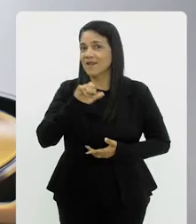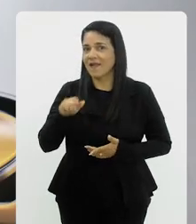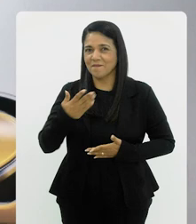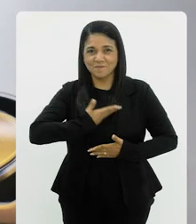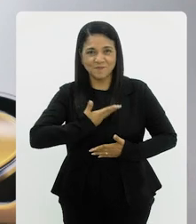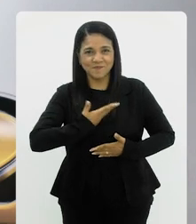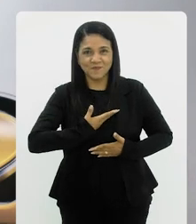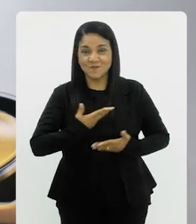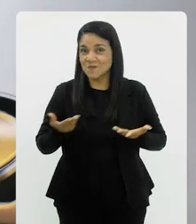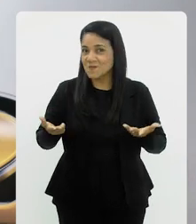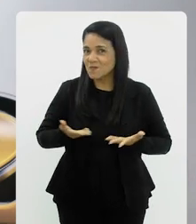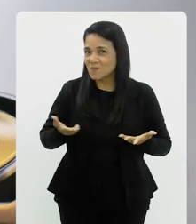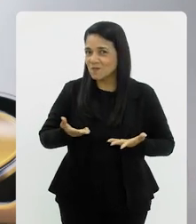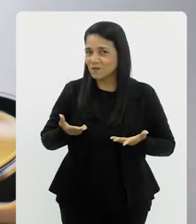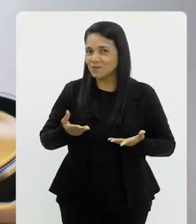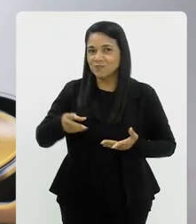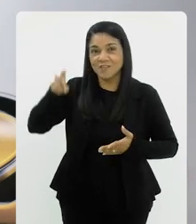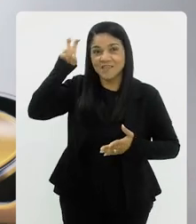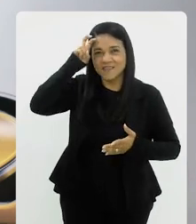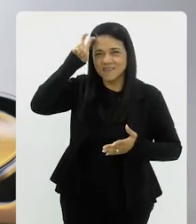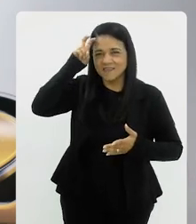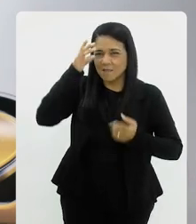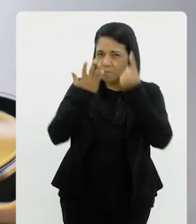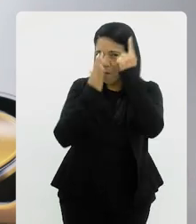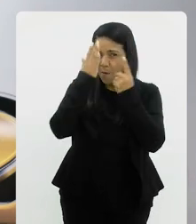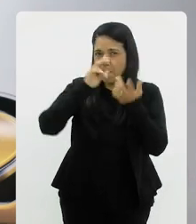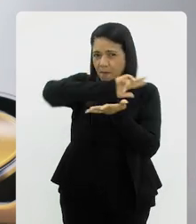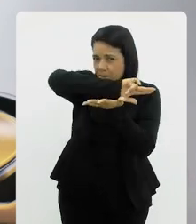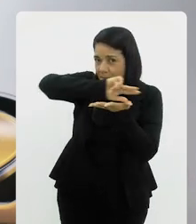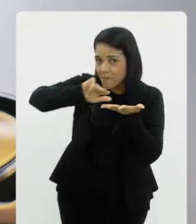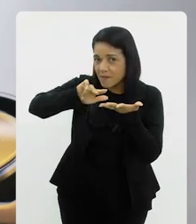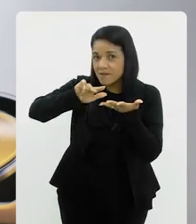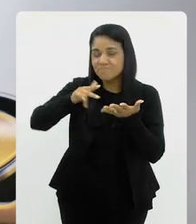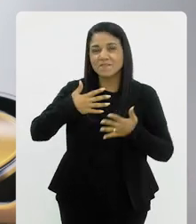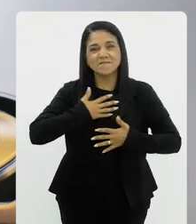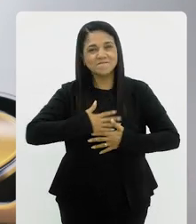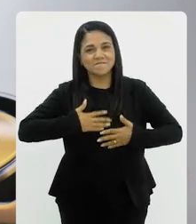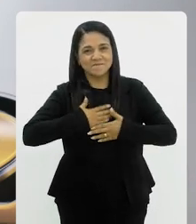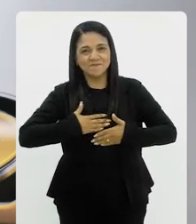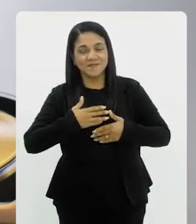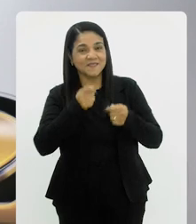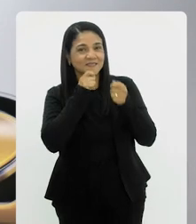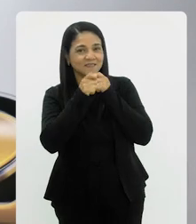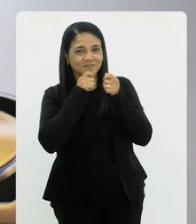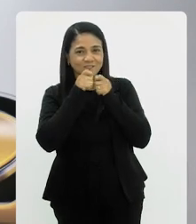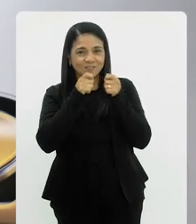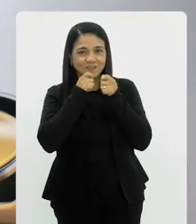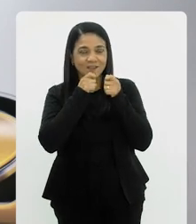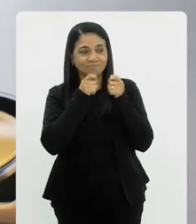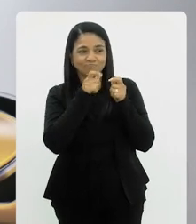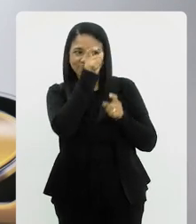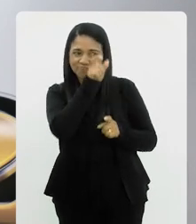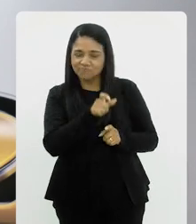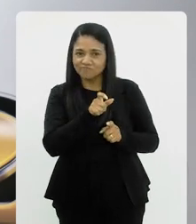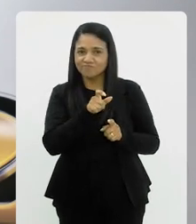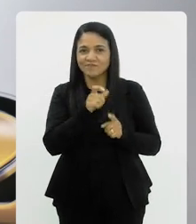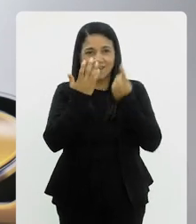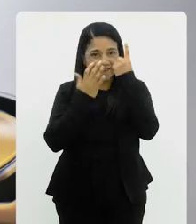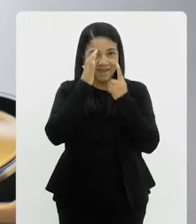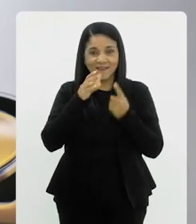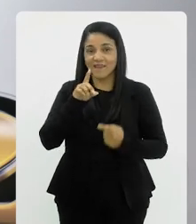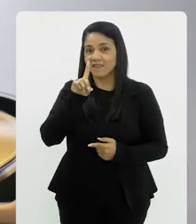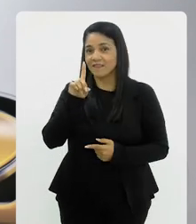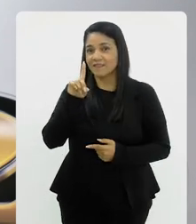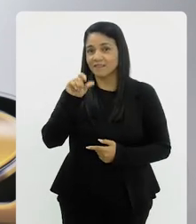Olá, amigos. Hoje, no nosso Quintas com Quintais, eu tenho o prazer de entrevistar o carnavalesco